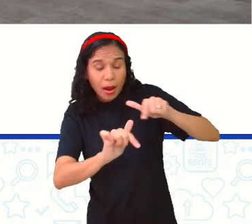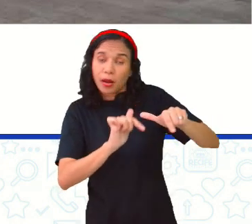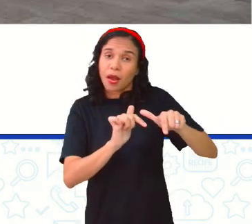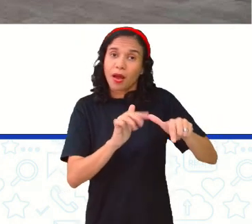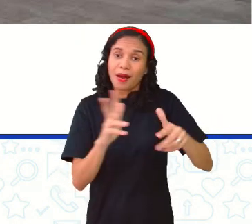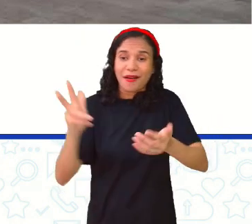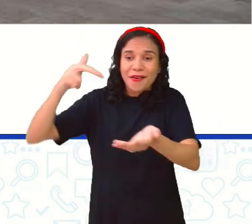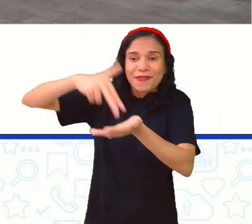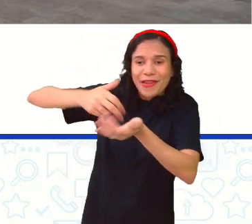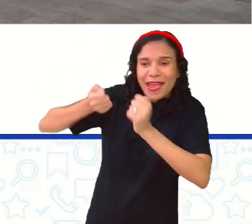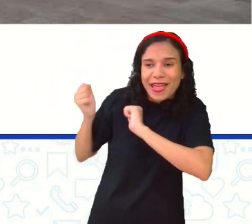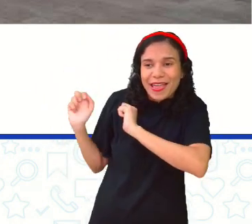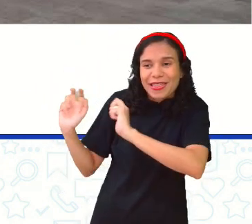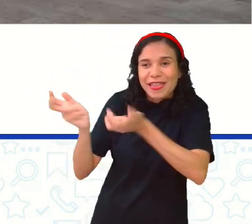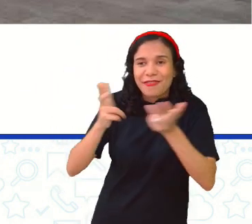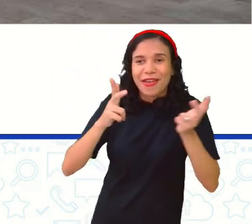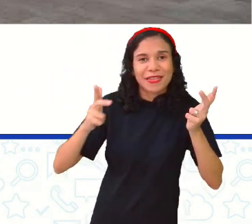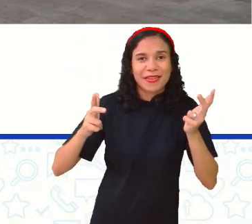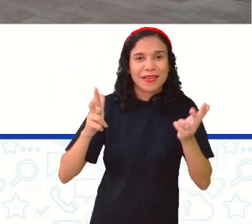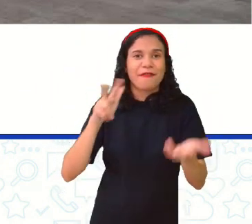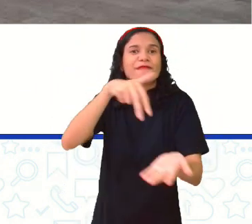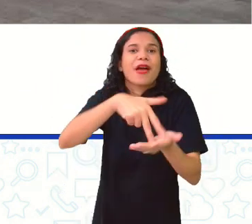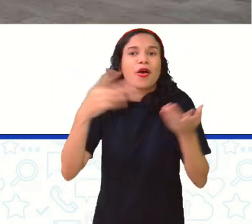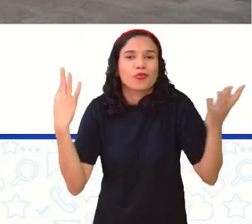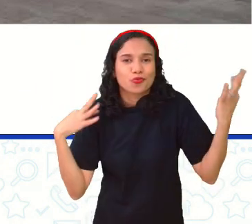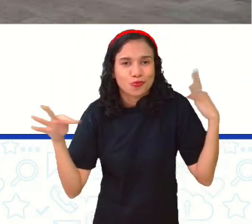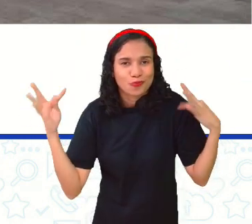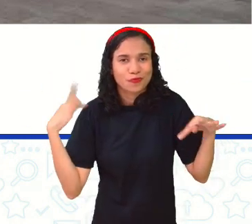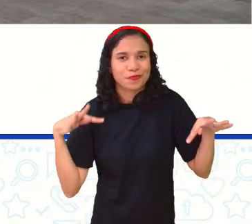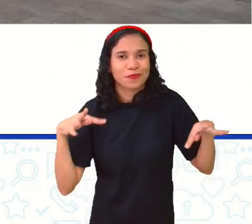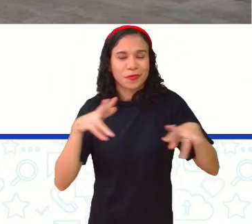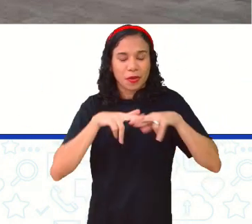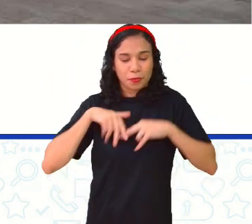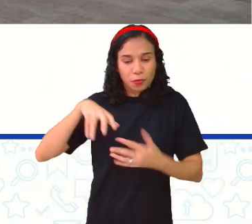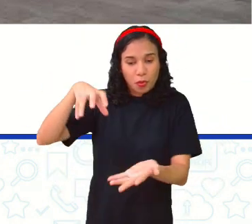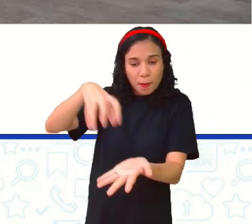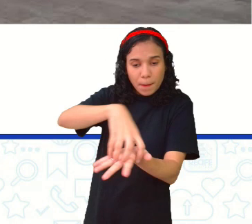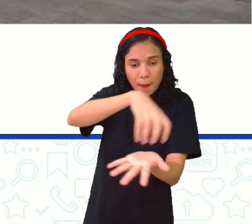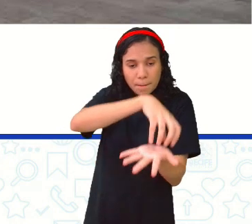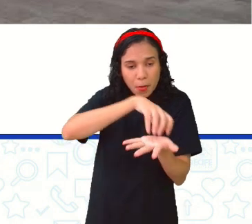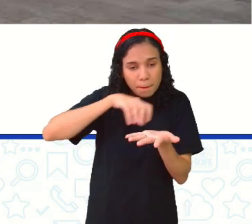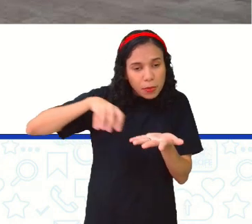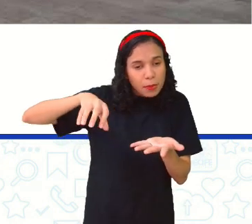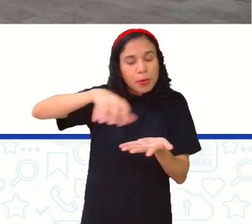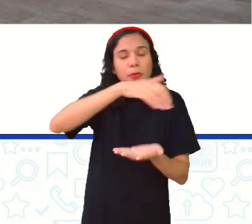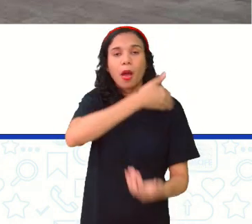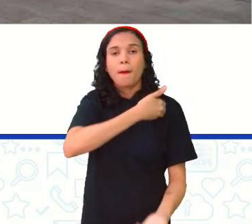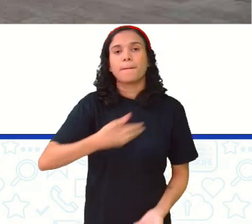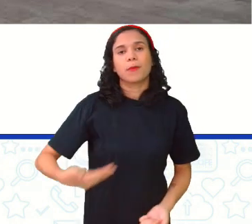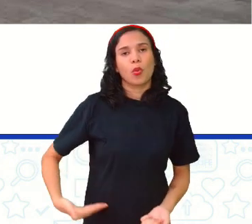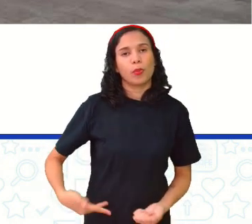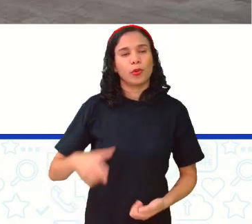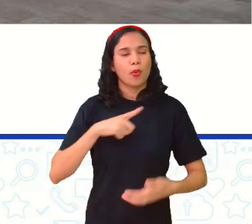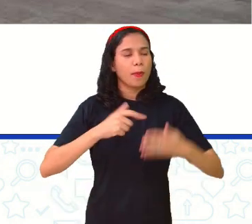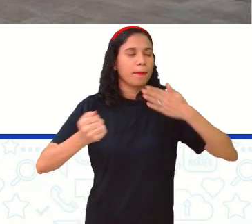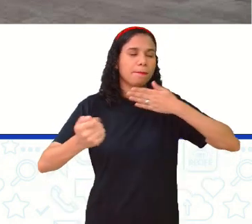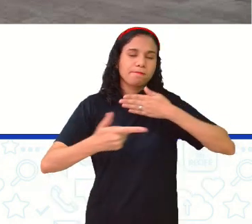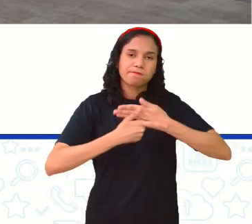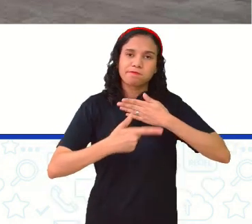o lazer, para um final de semana. Então, esses espaços públicos, pessoal, eles têm